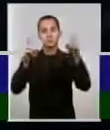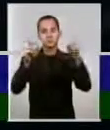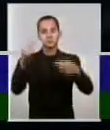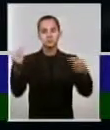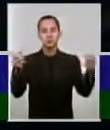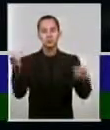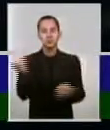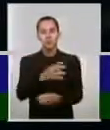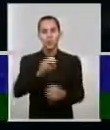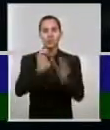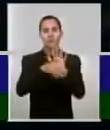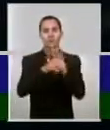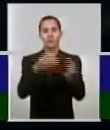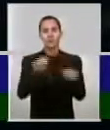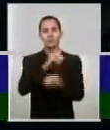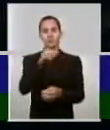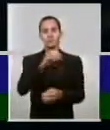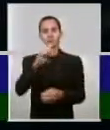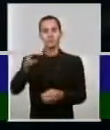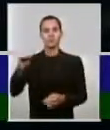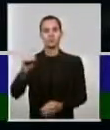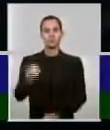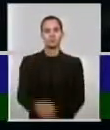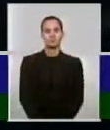novo conceito de zoológico.